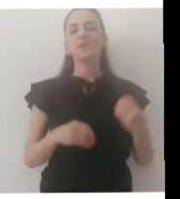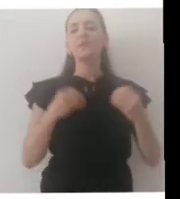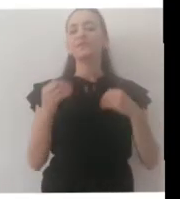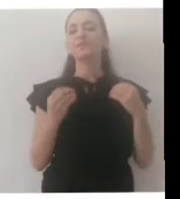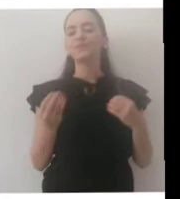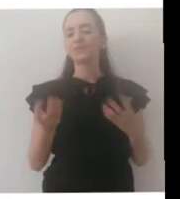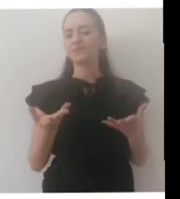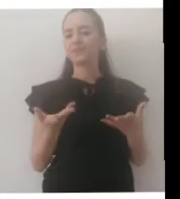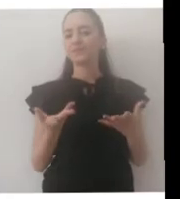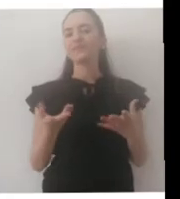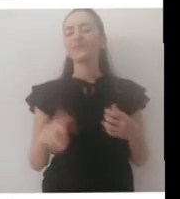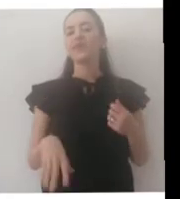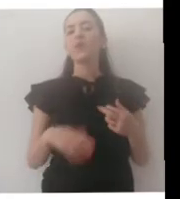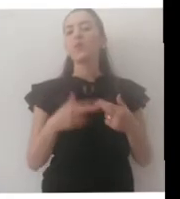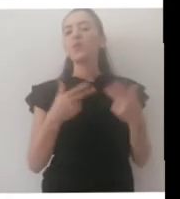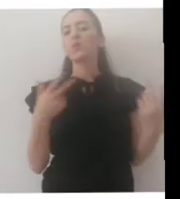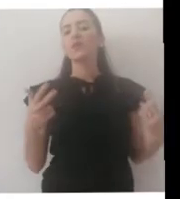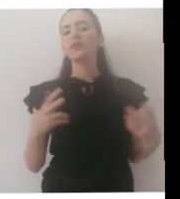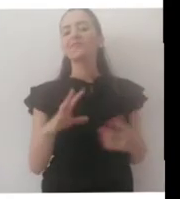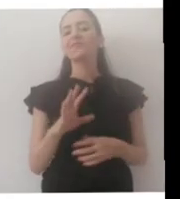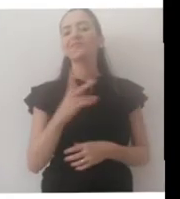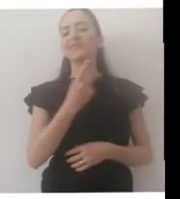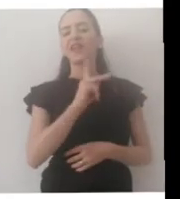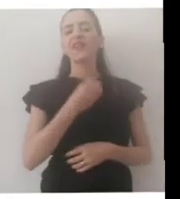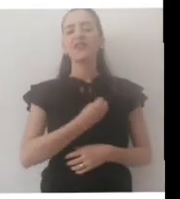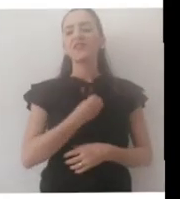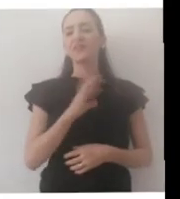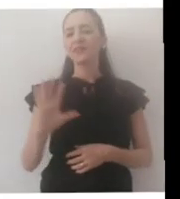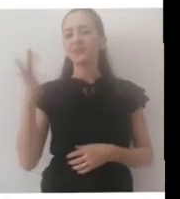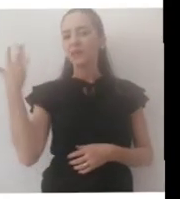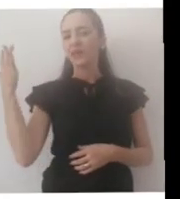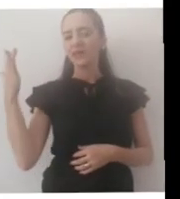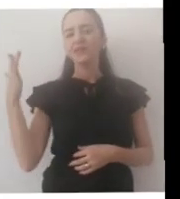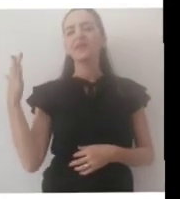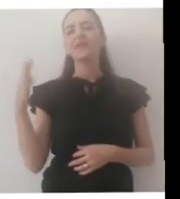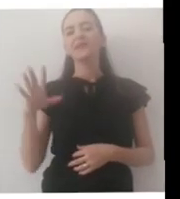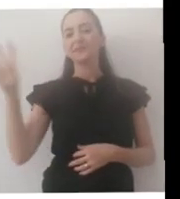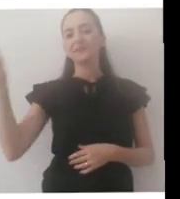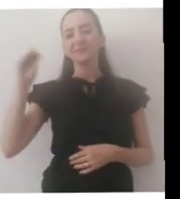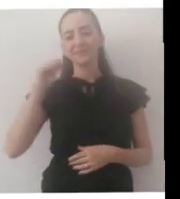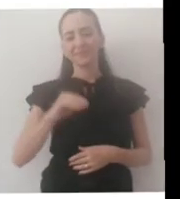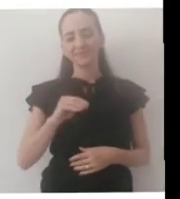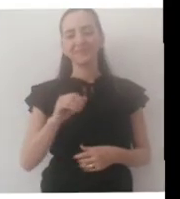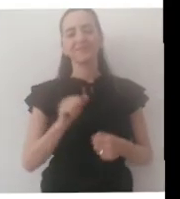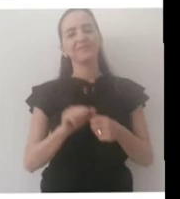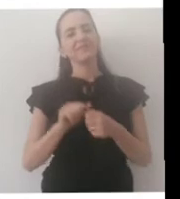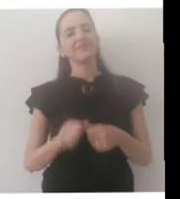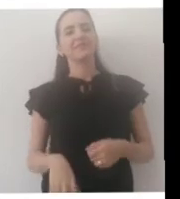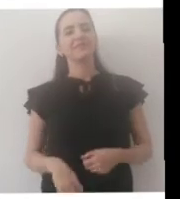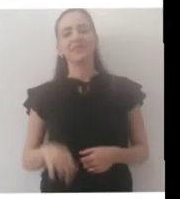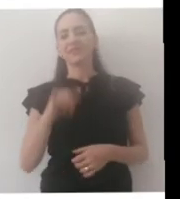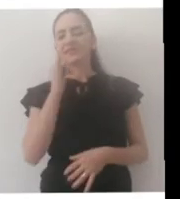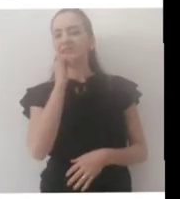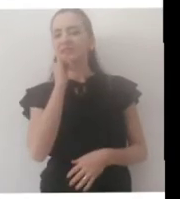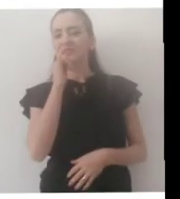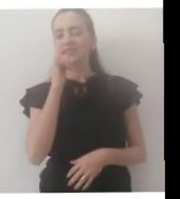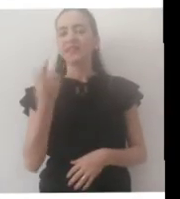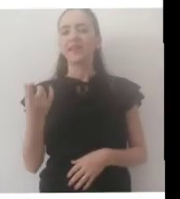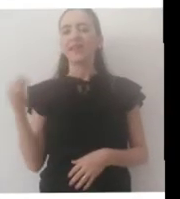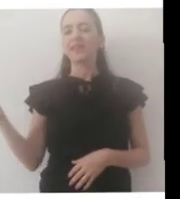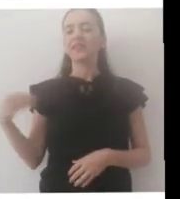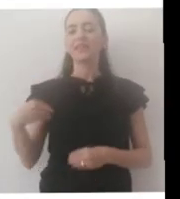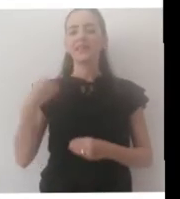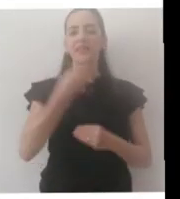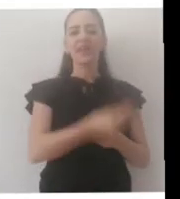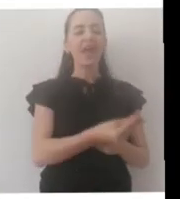número para a criança. Um dos exemplos é colocar situações da vida cotidiana dela para ela ajudar a pensar nisso. Por exemplo, botar